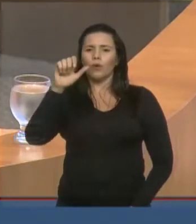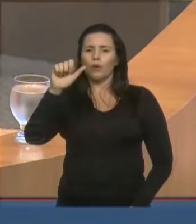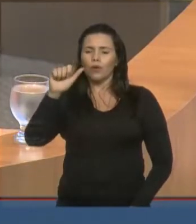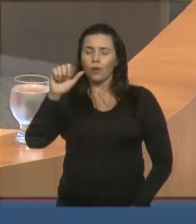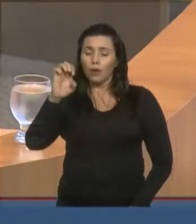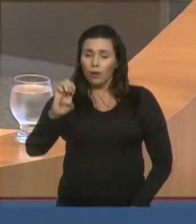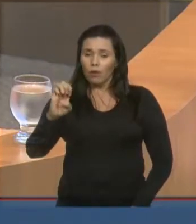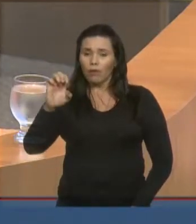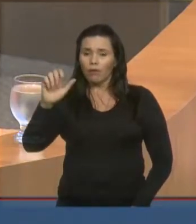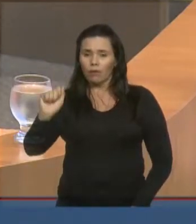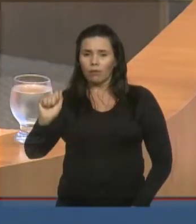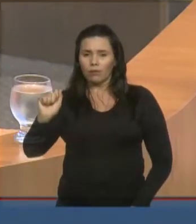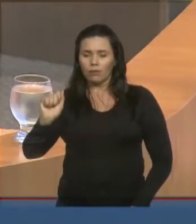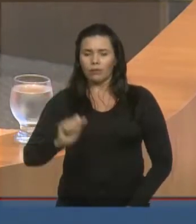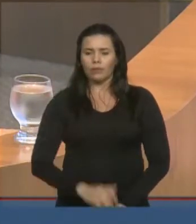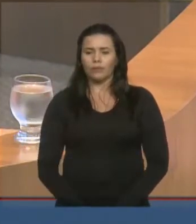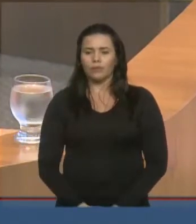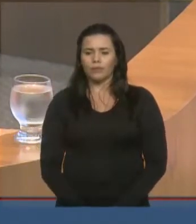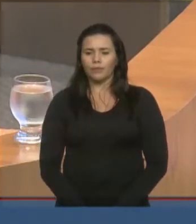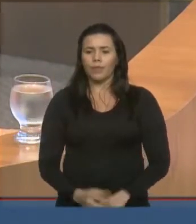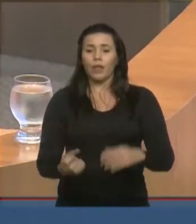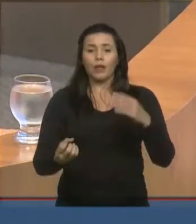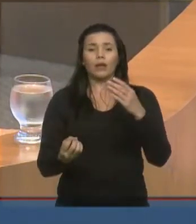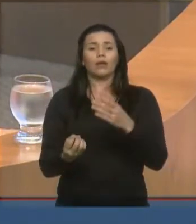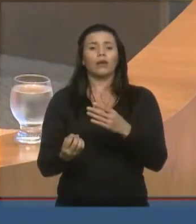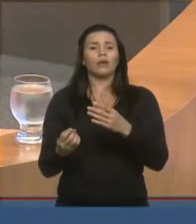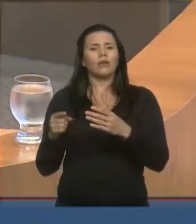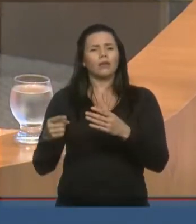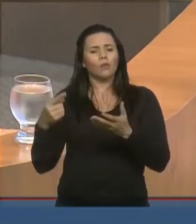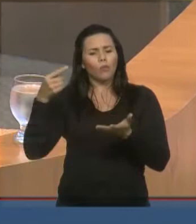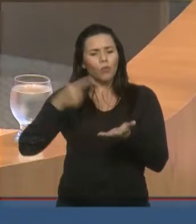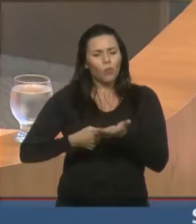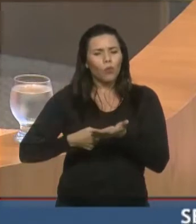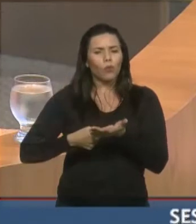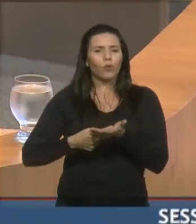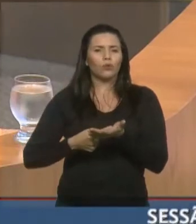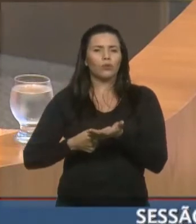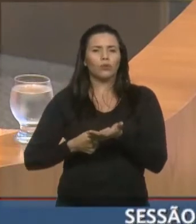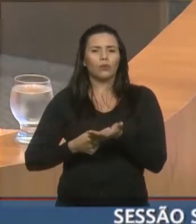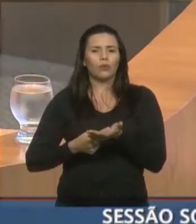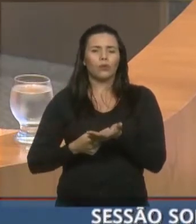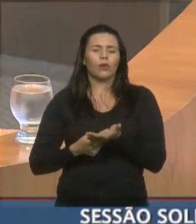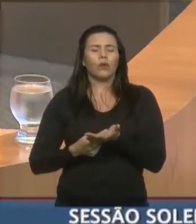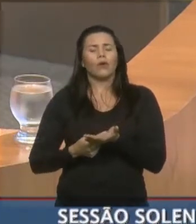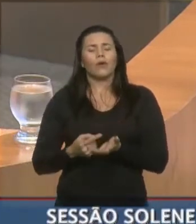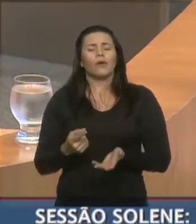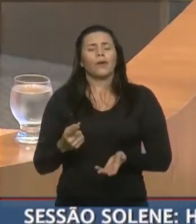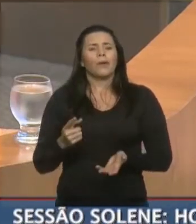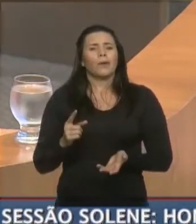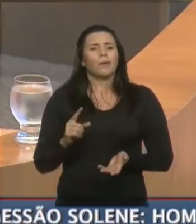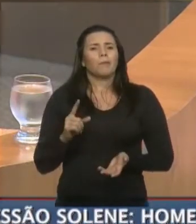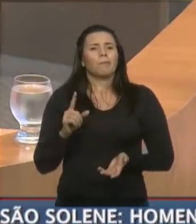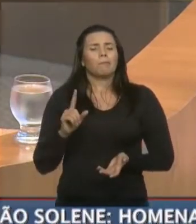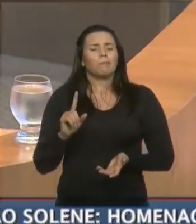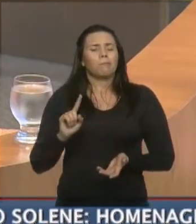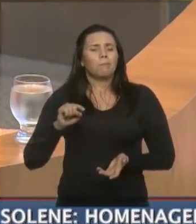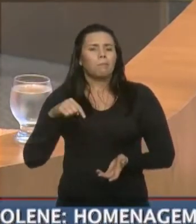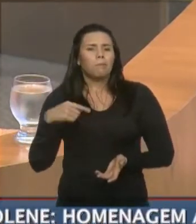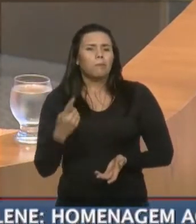na criação do Complexo de Proteção de Crianças e do Adolescente no ano de